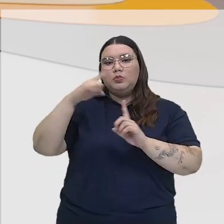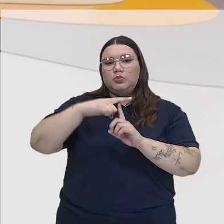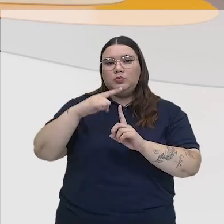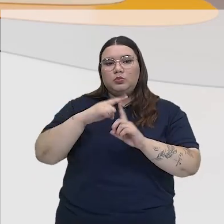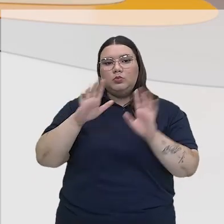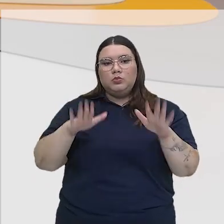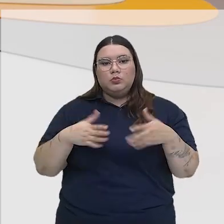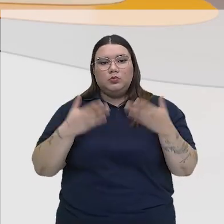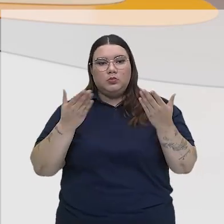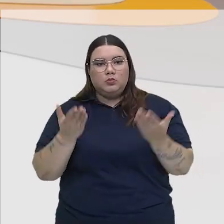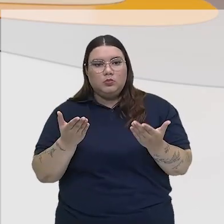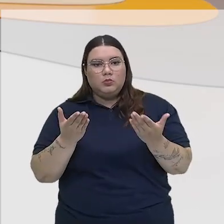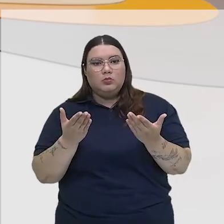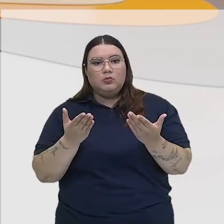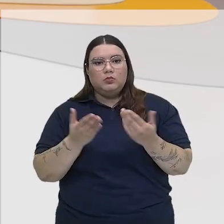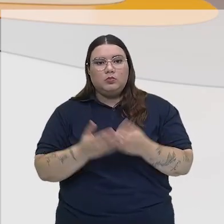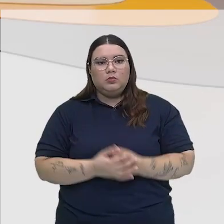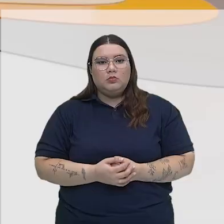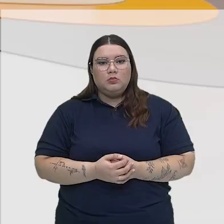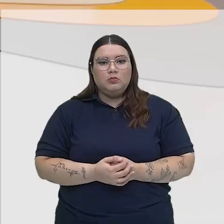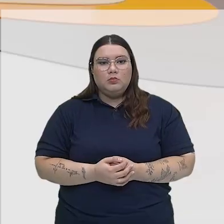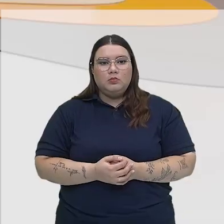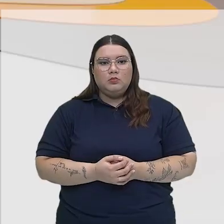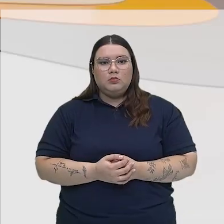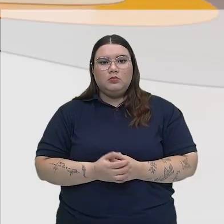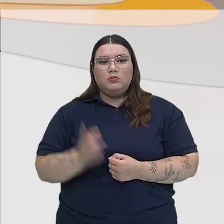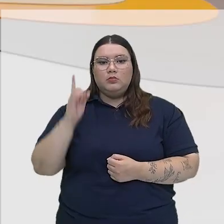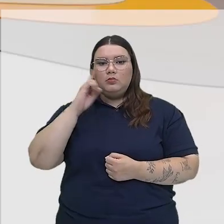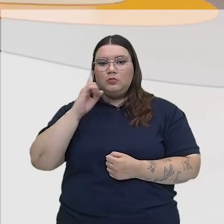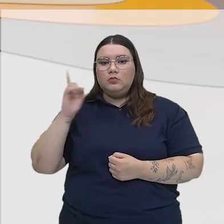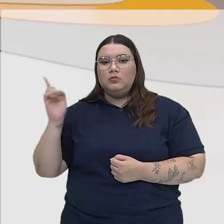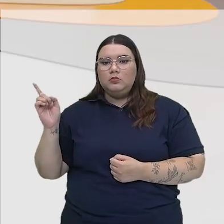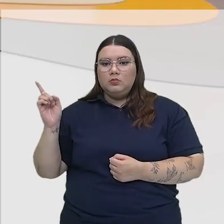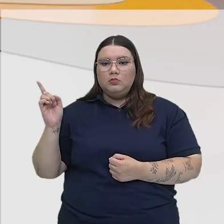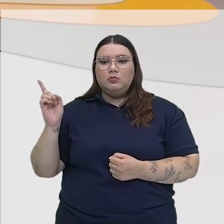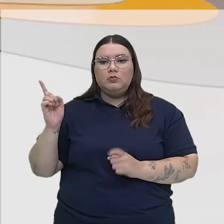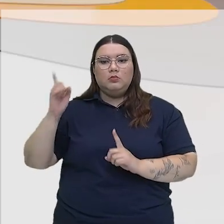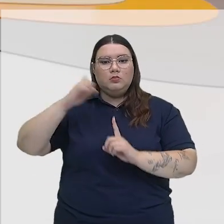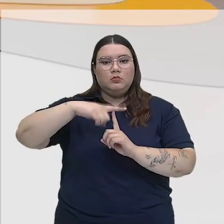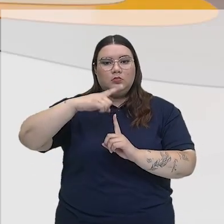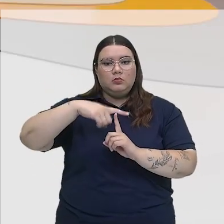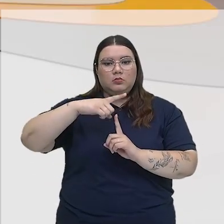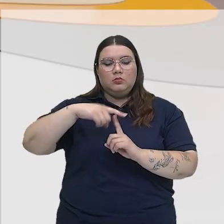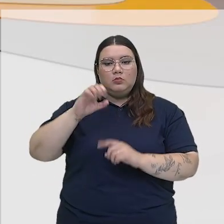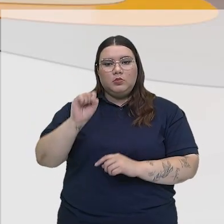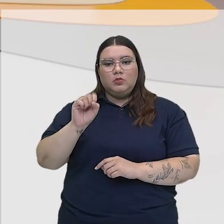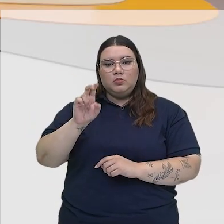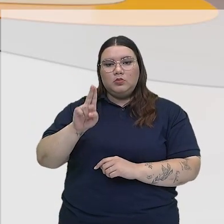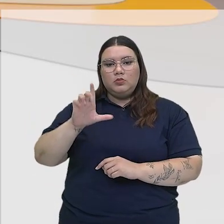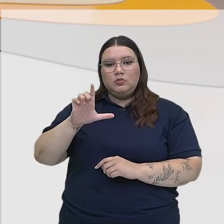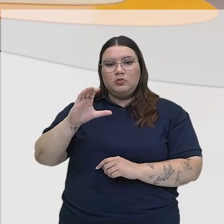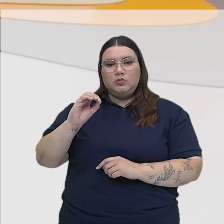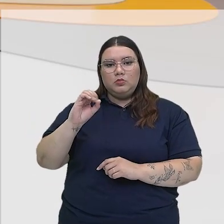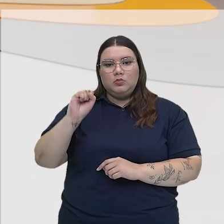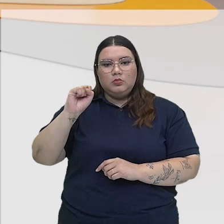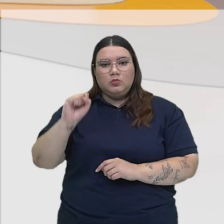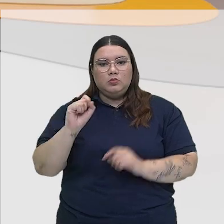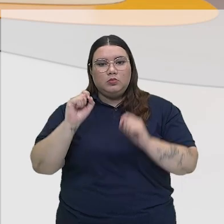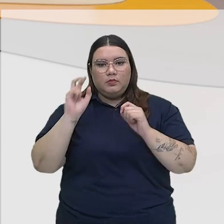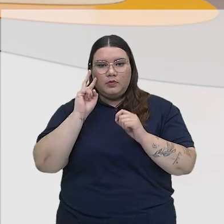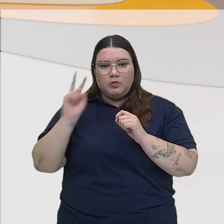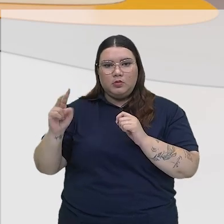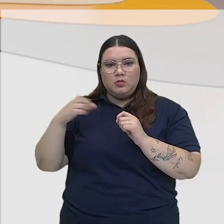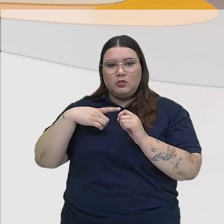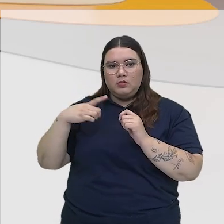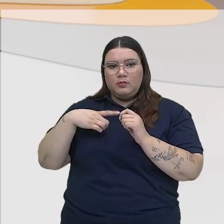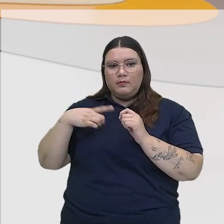que é a irrigação de politubos que estamos vendo aqui, e a gente vê agora a irrigação por sulcos. O que vai ser? Vocês estão vendo que tem